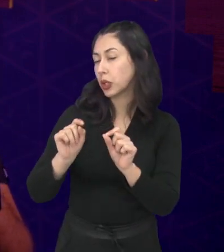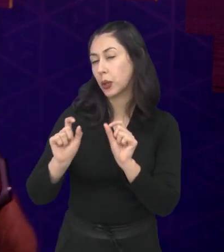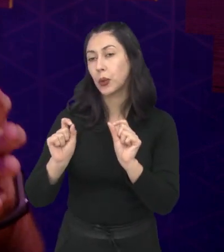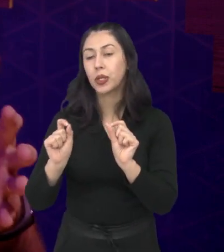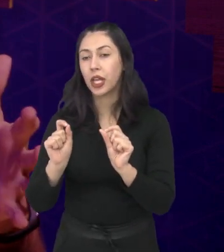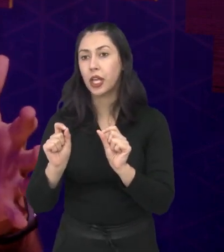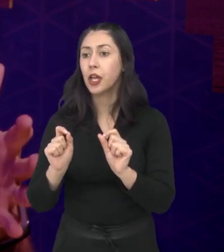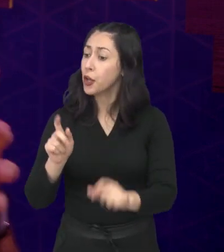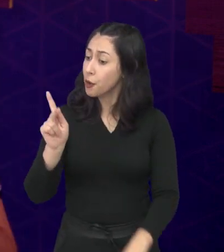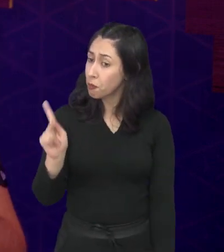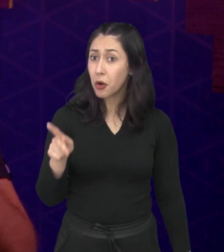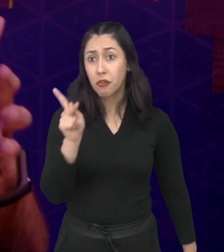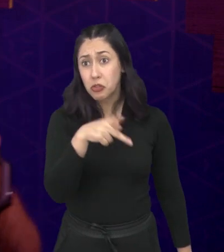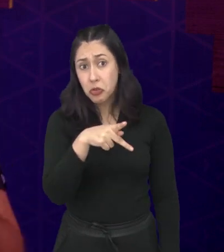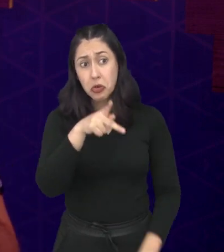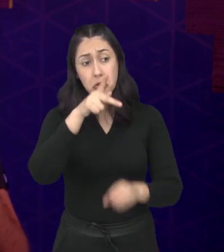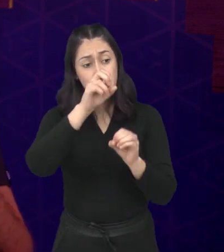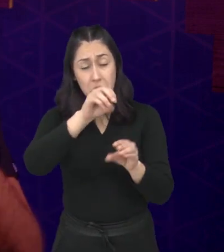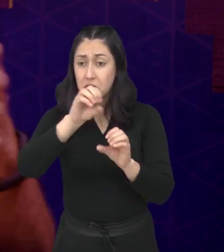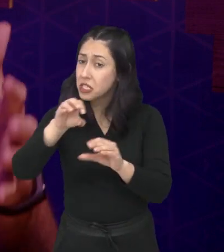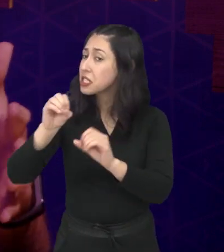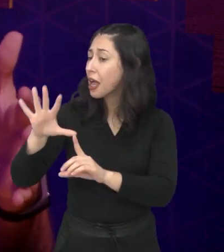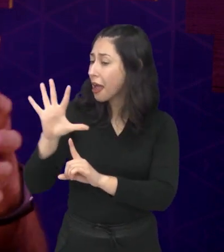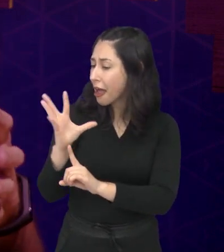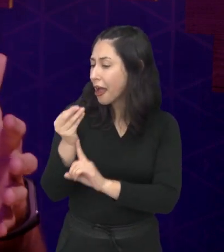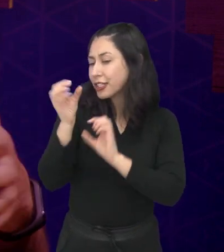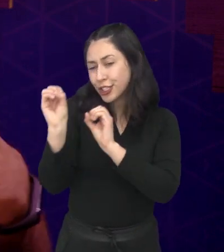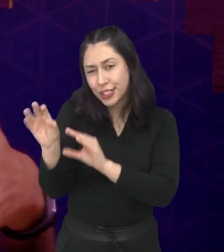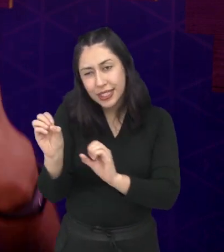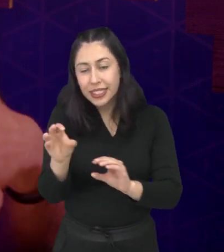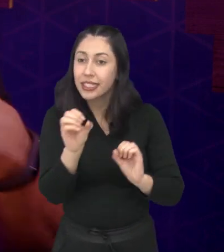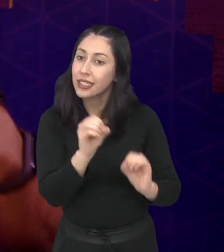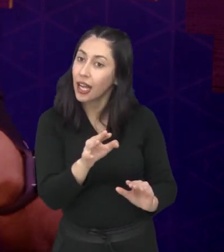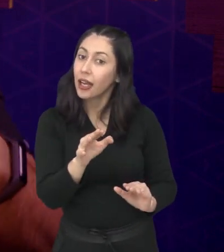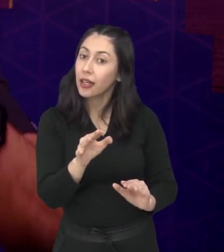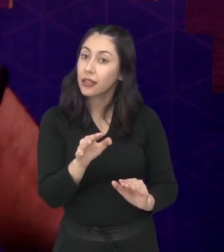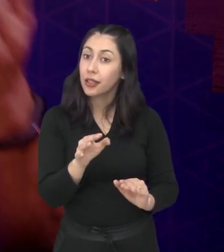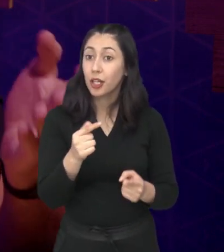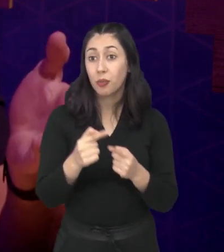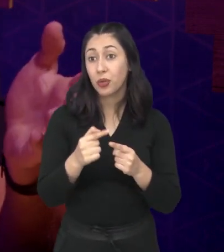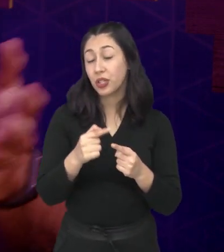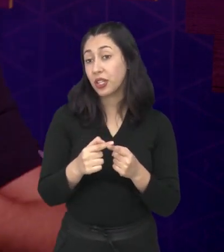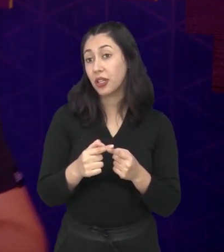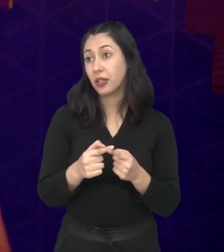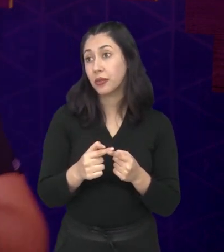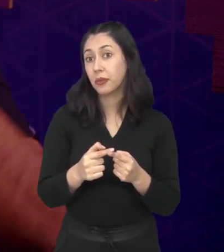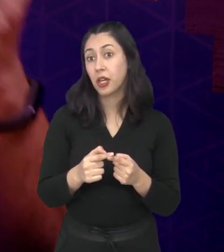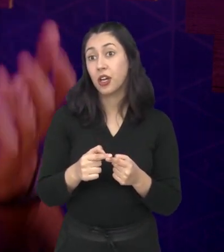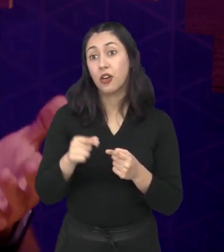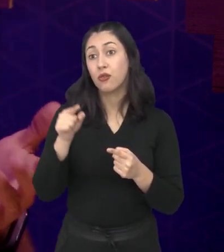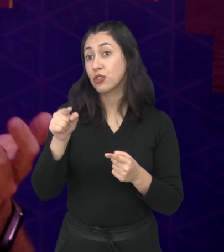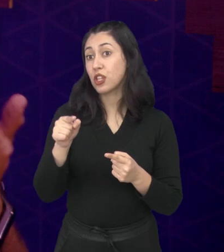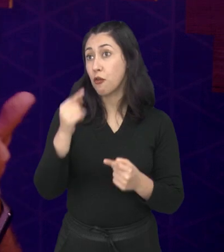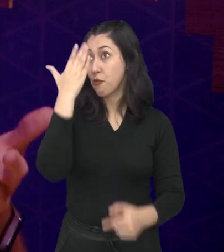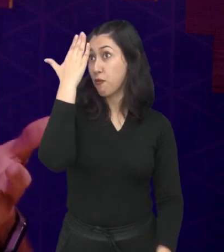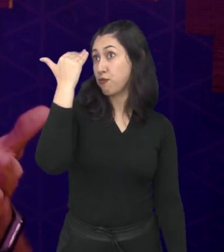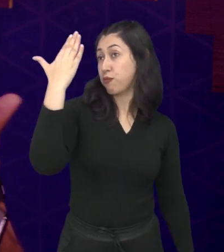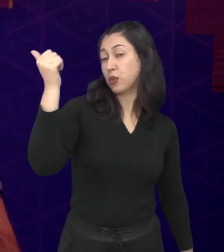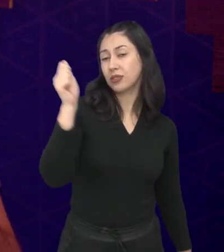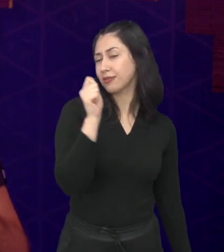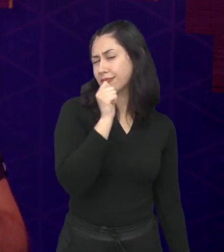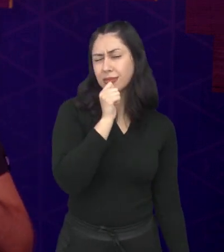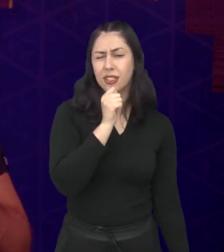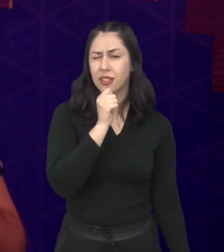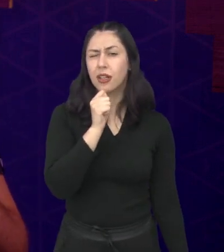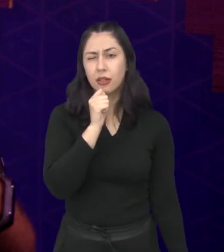ser um professor, você ensinar arte para outras pessoas, enquanto você não vira um grande artista plástico,